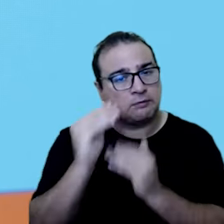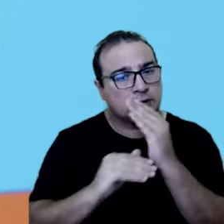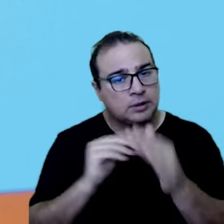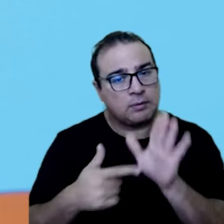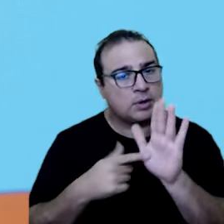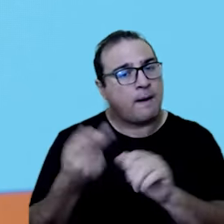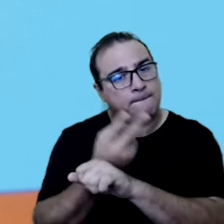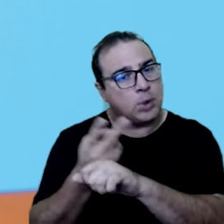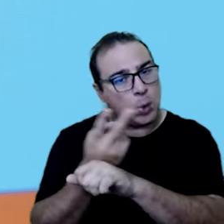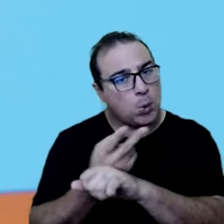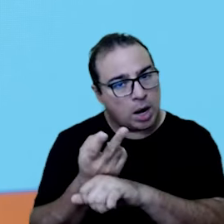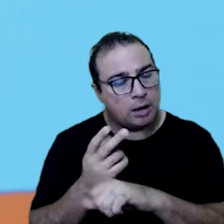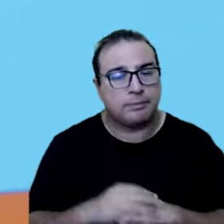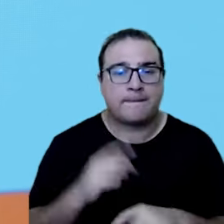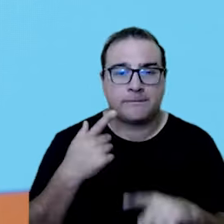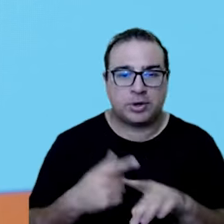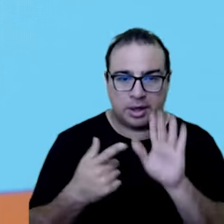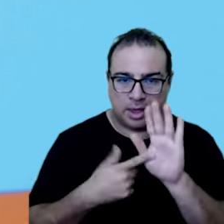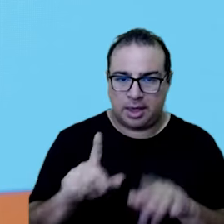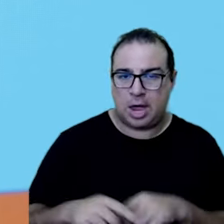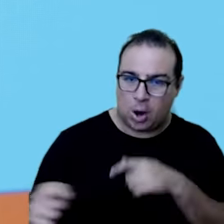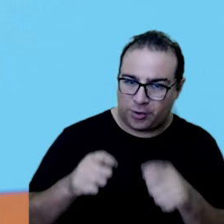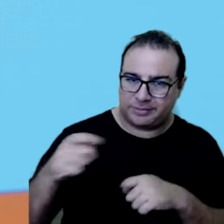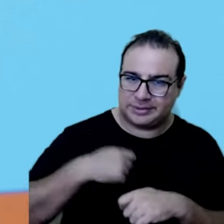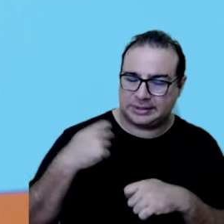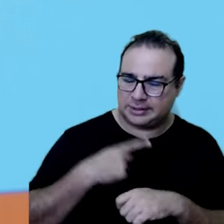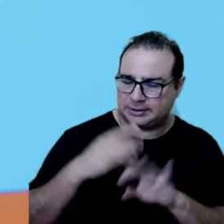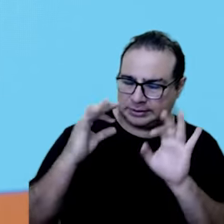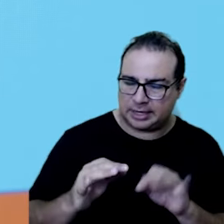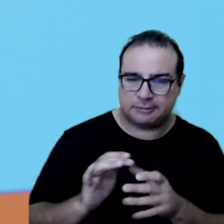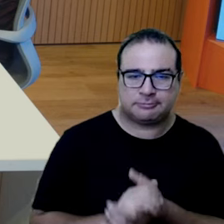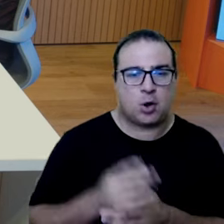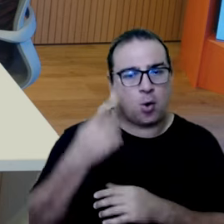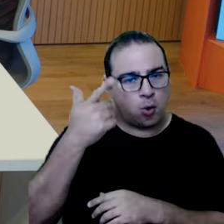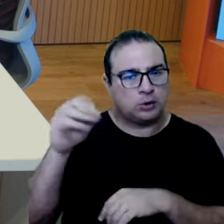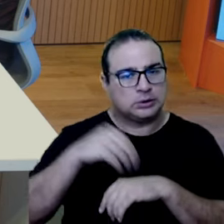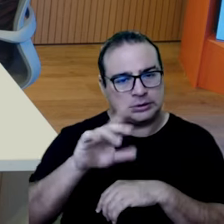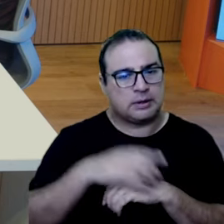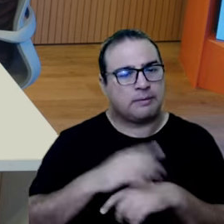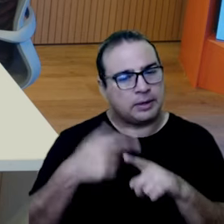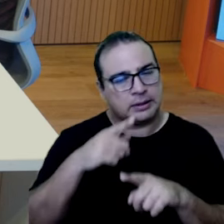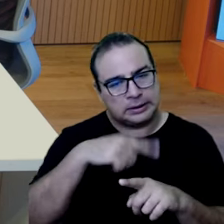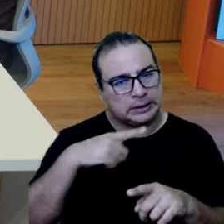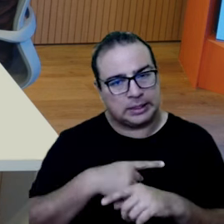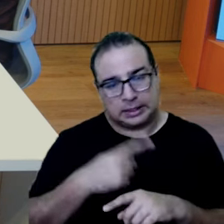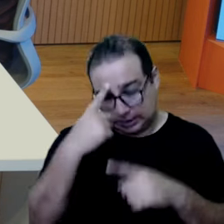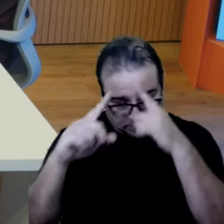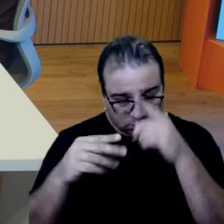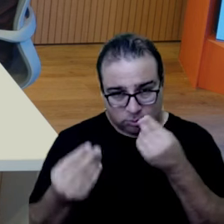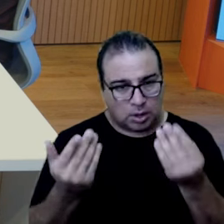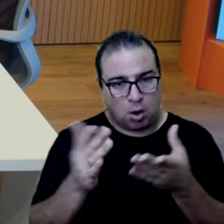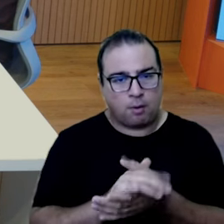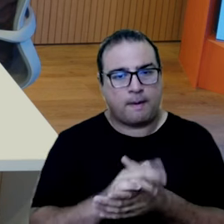nesse sentido rastrear porque isso é controle que tem que ter mesmo né e o cliente liga pra gente pra gente ter essa ideia não